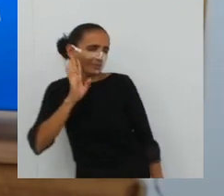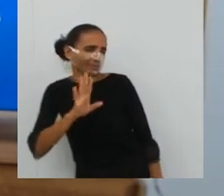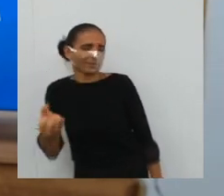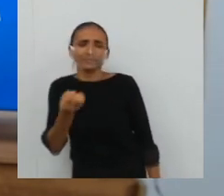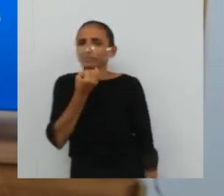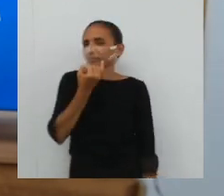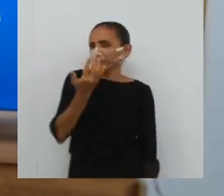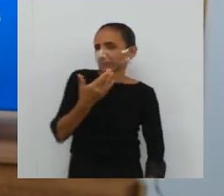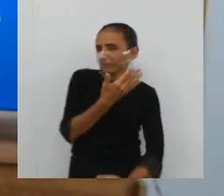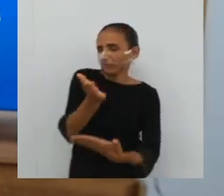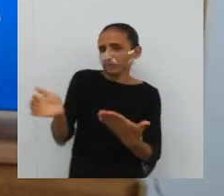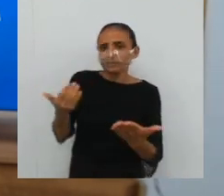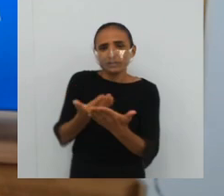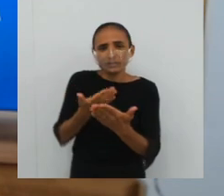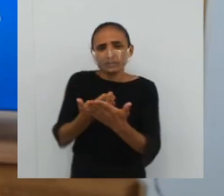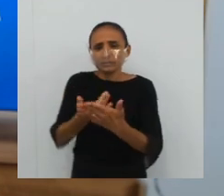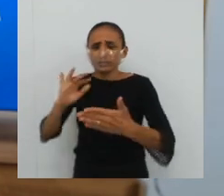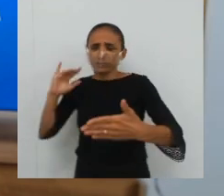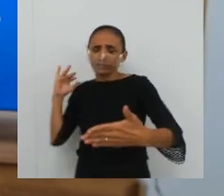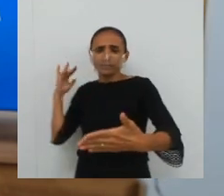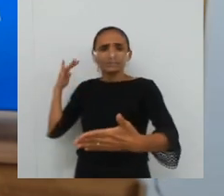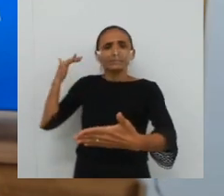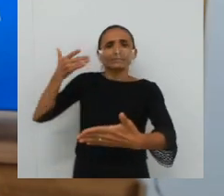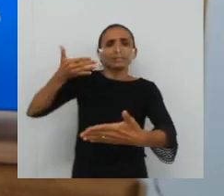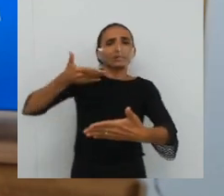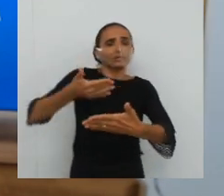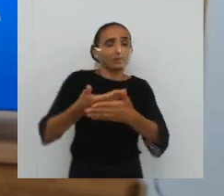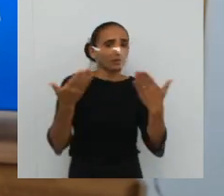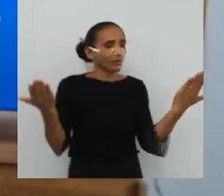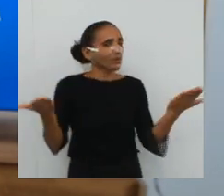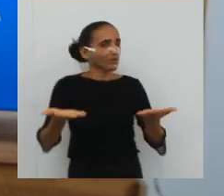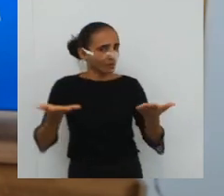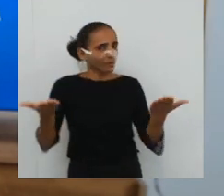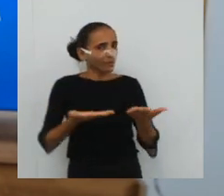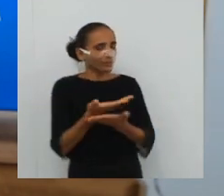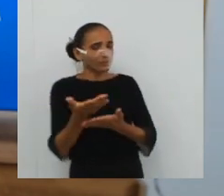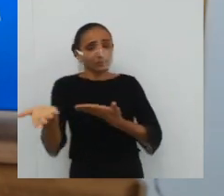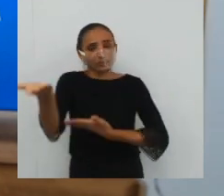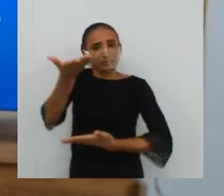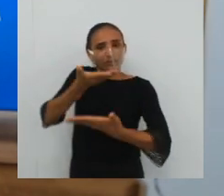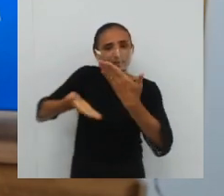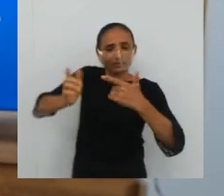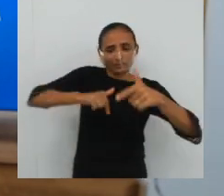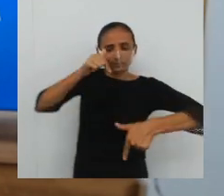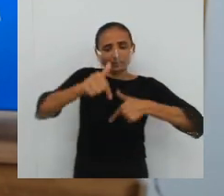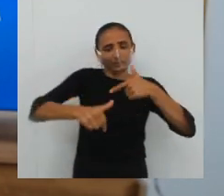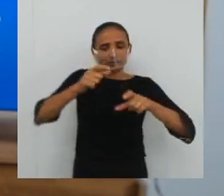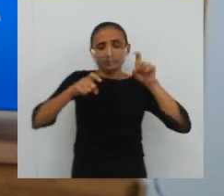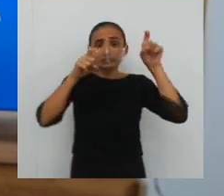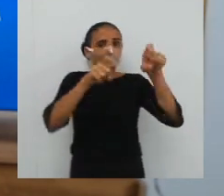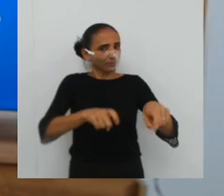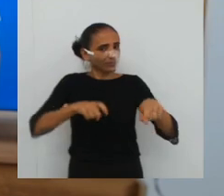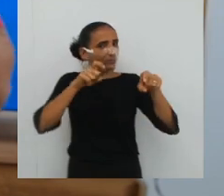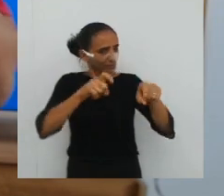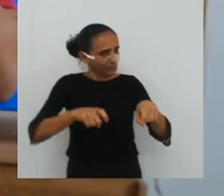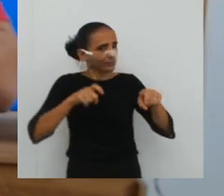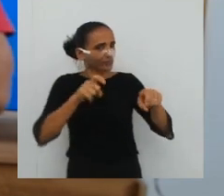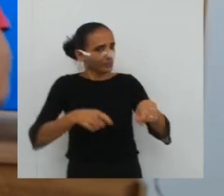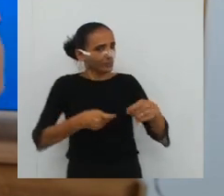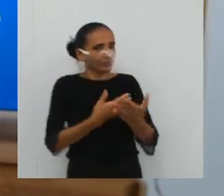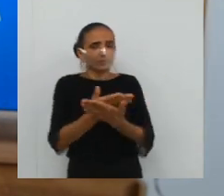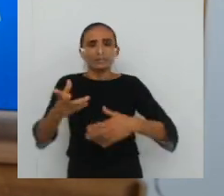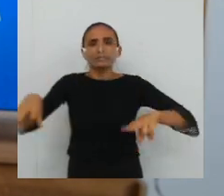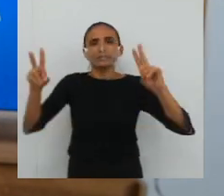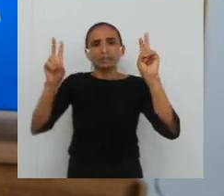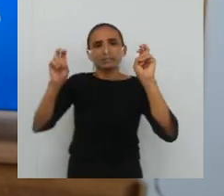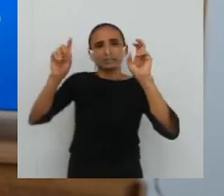vai falar do primórdio até praticamente de hoje, e principalmente das relações de trabalho no campo. Ok? Então, nosso assunto